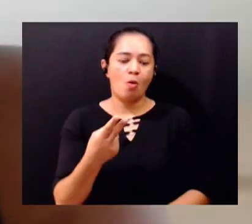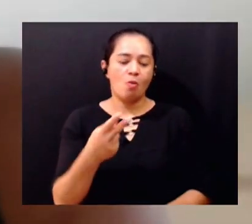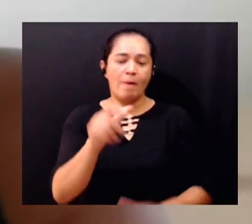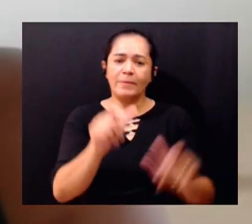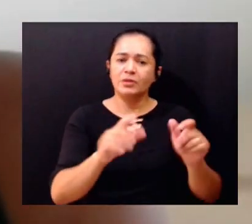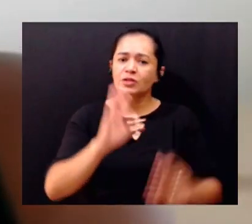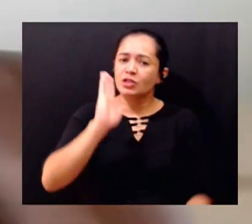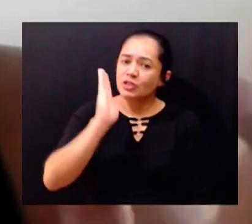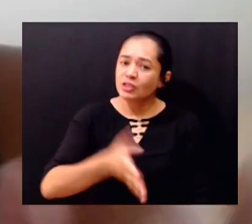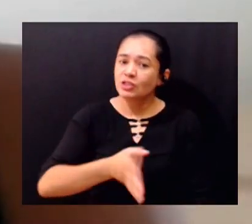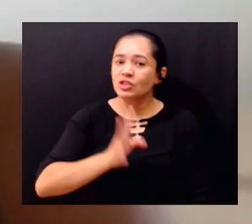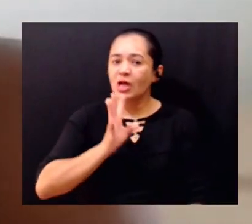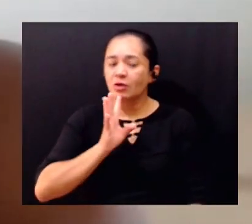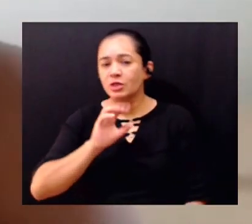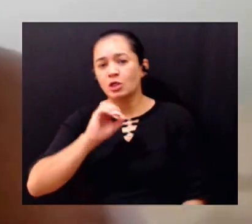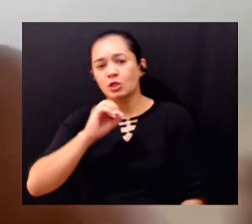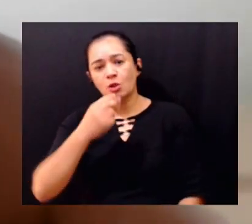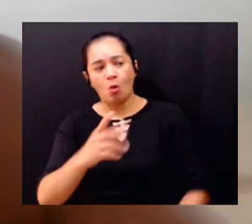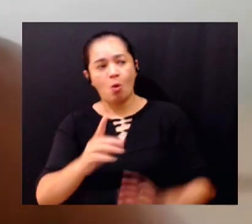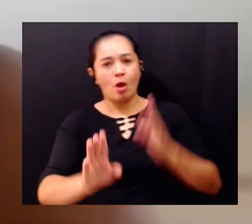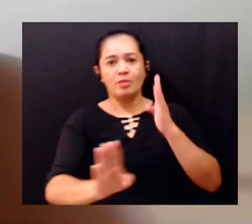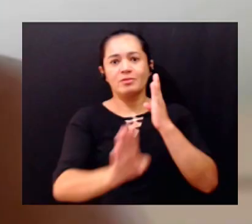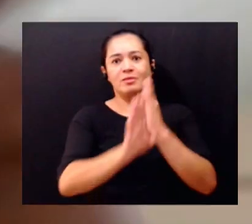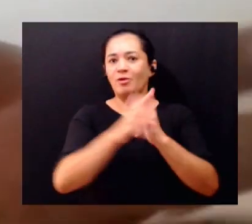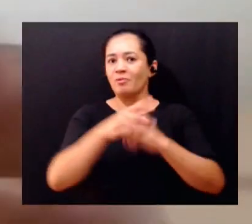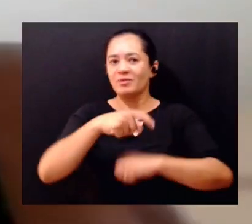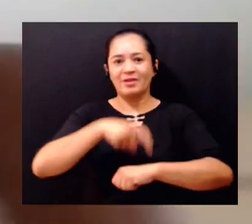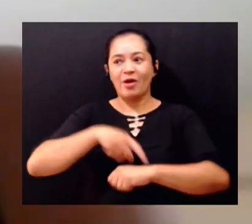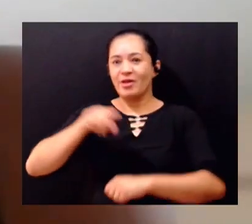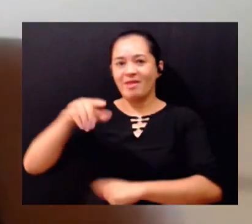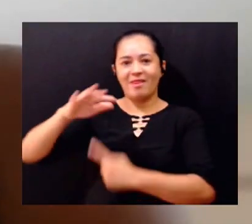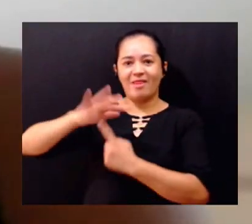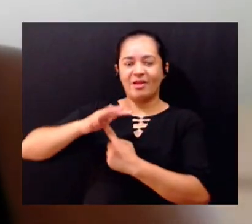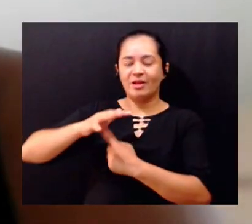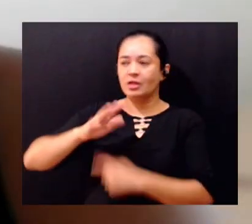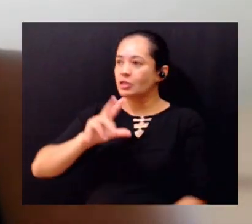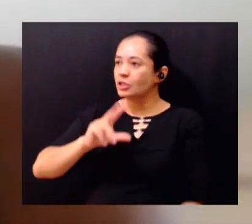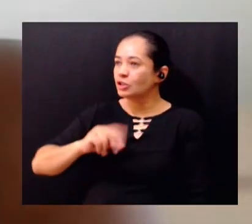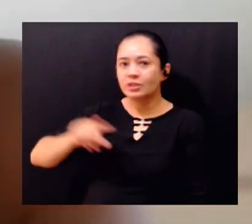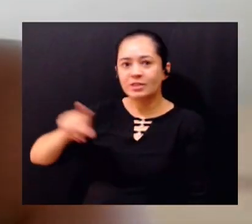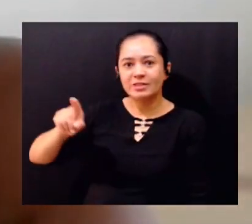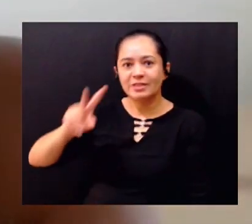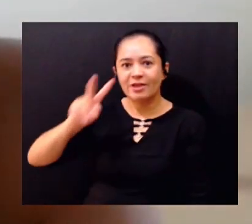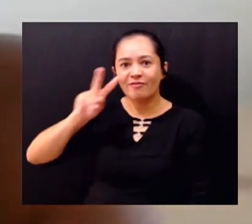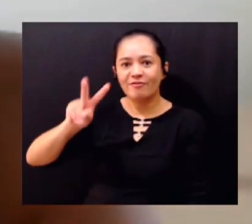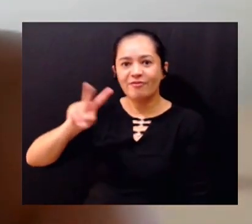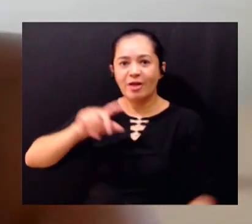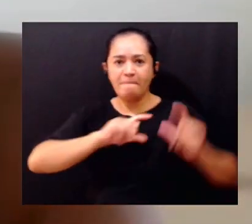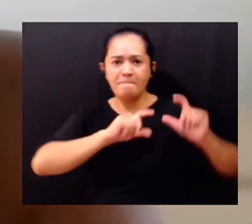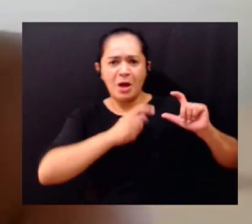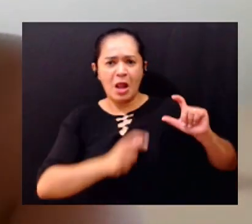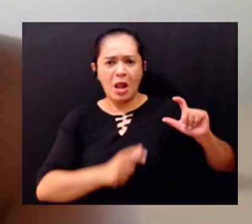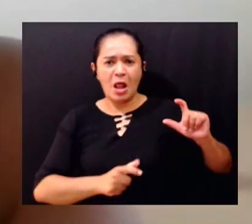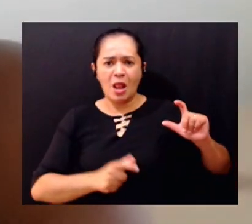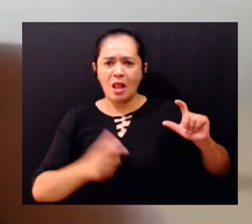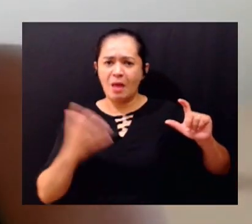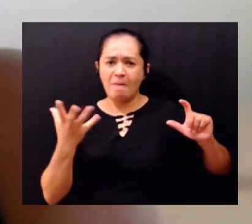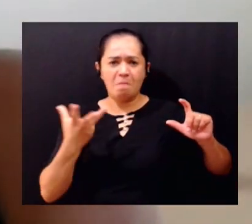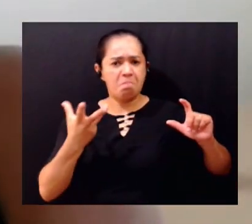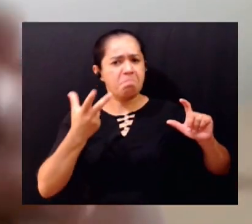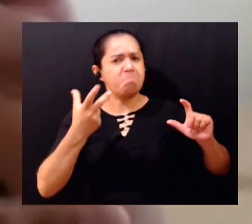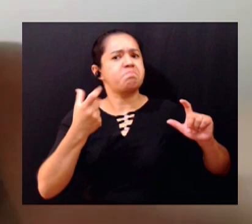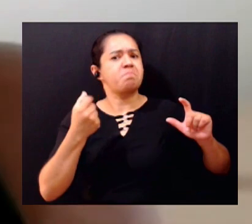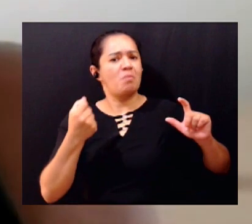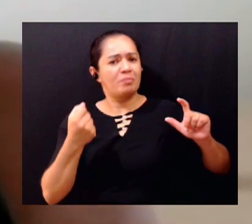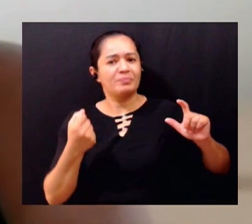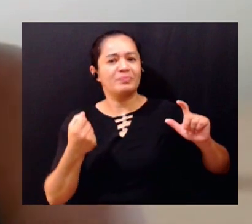feira de quadrinhos. Olha, cara, você viu aquela miniatura? E realmente ele é um excelente propagandeador do quadrinho dele, porque ele